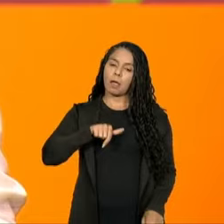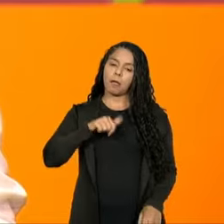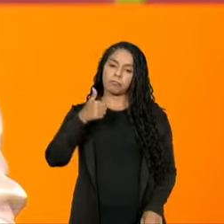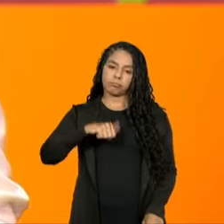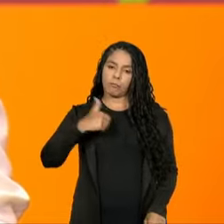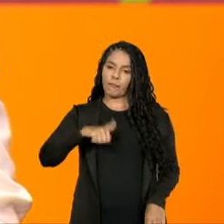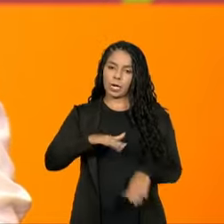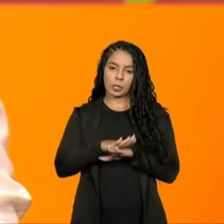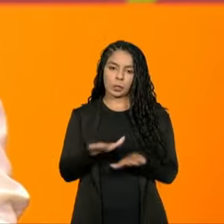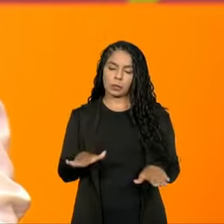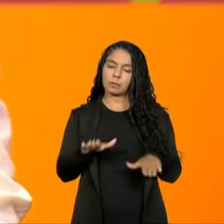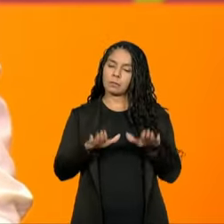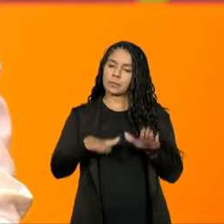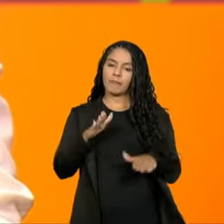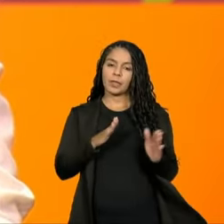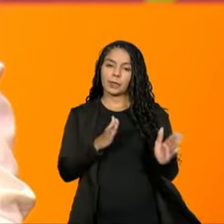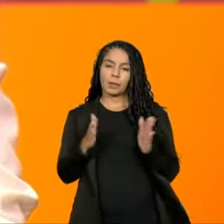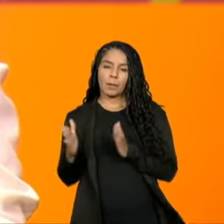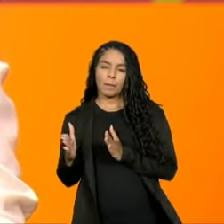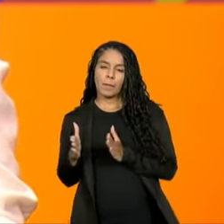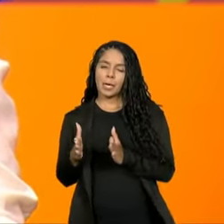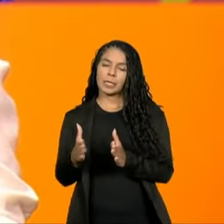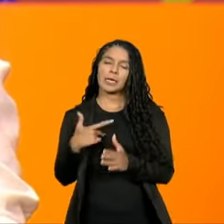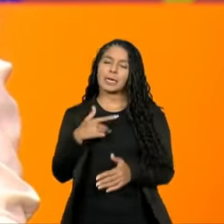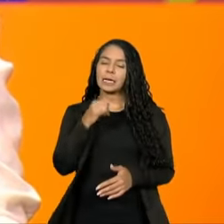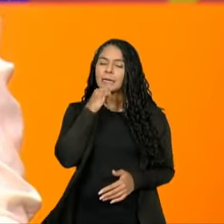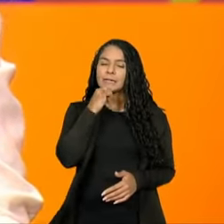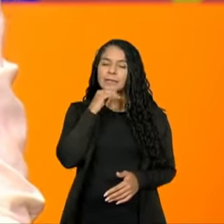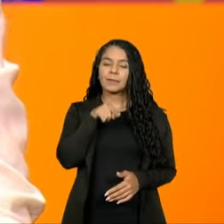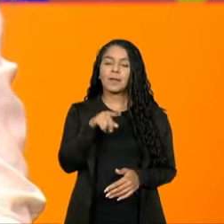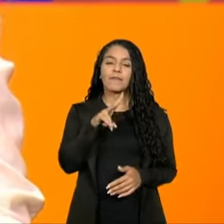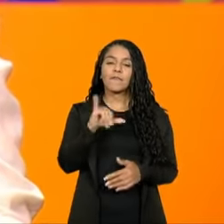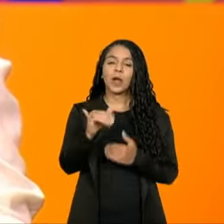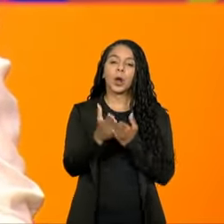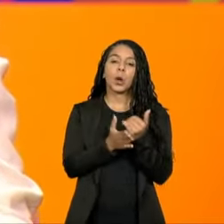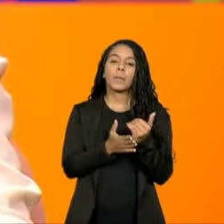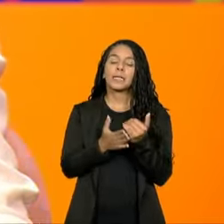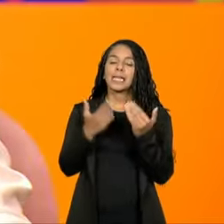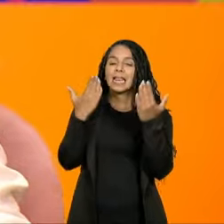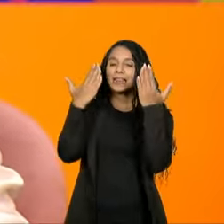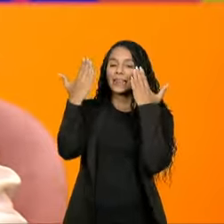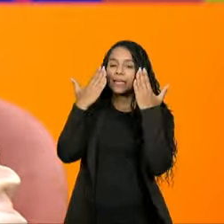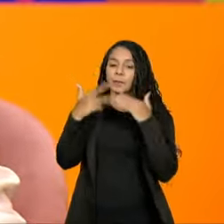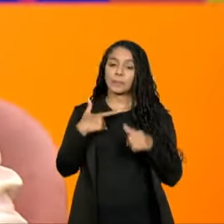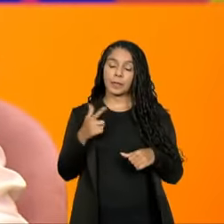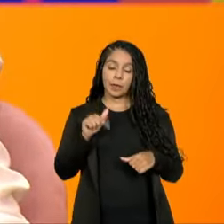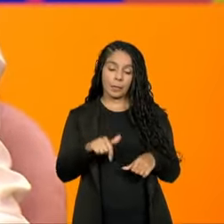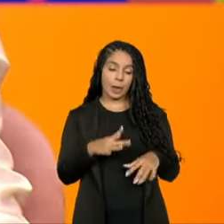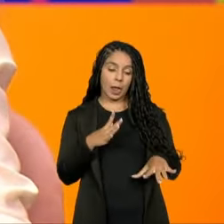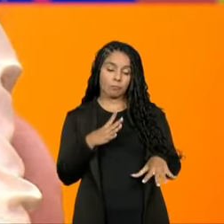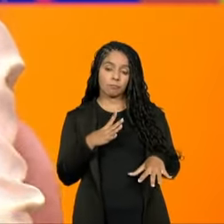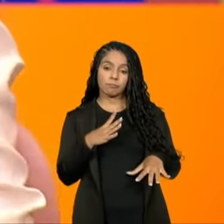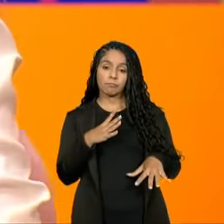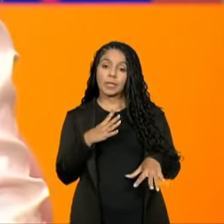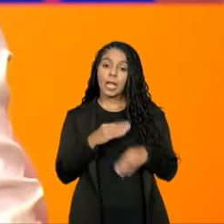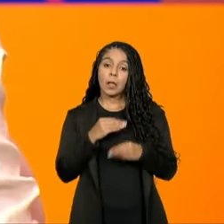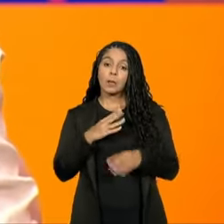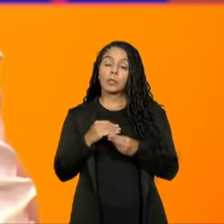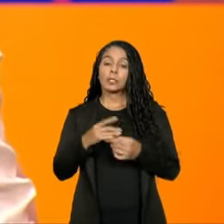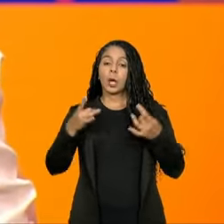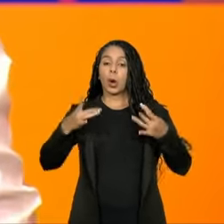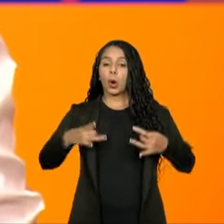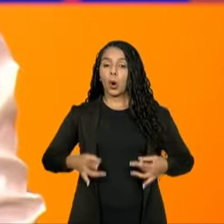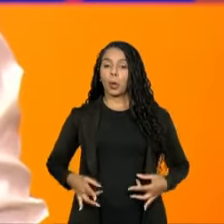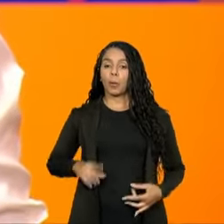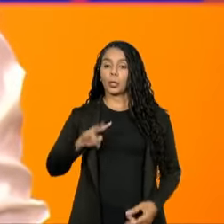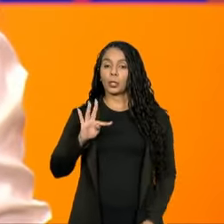avaliação. Talvez o paralelo seja, você, por exemplo, vai iniciar uma terapia para reposição de hormônio tiroidiano. Você não mantém por